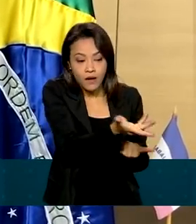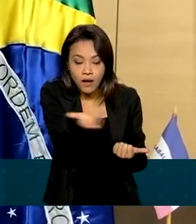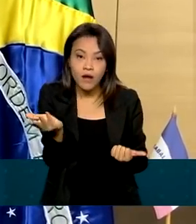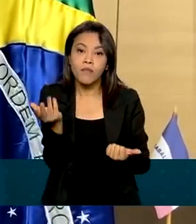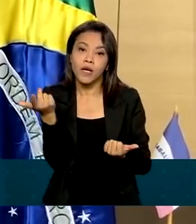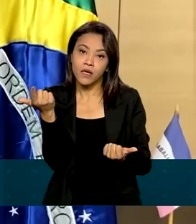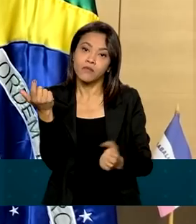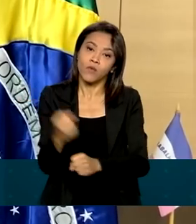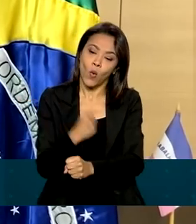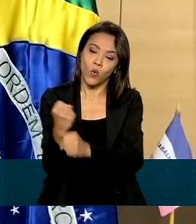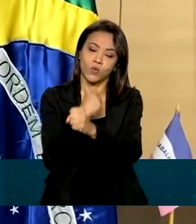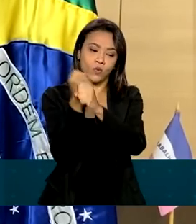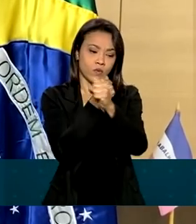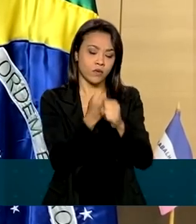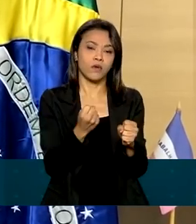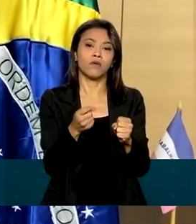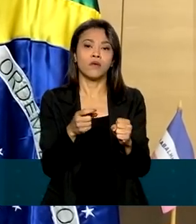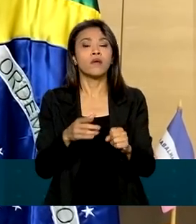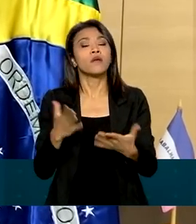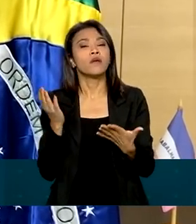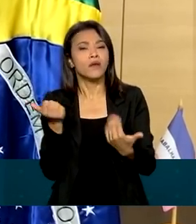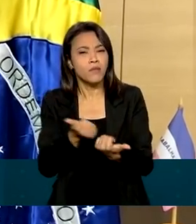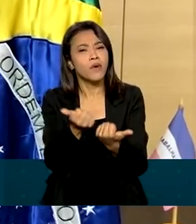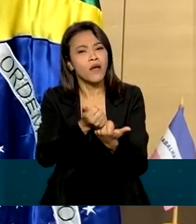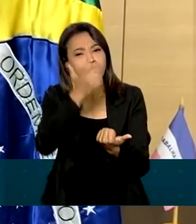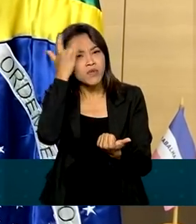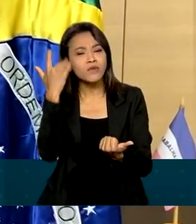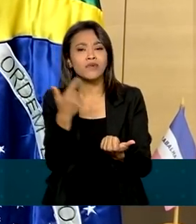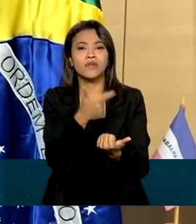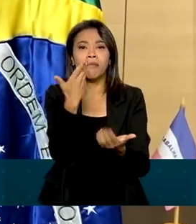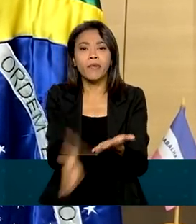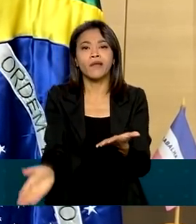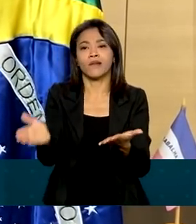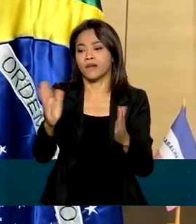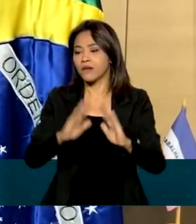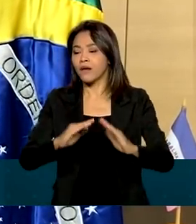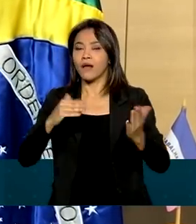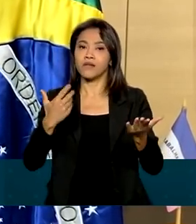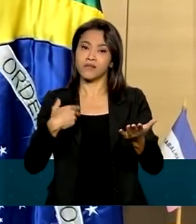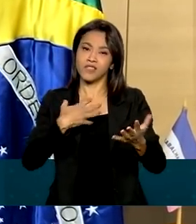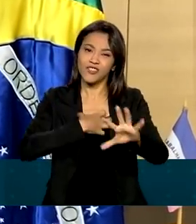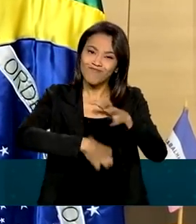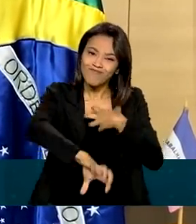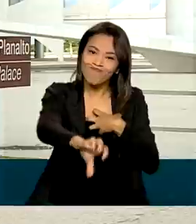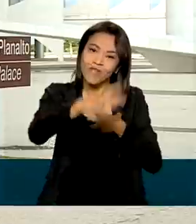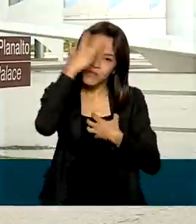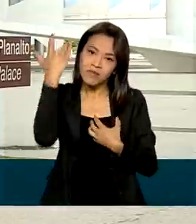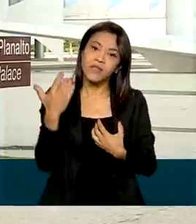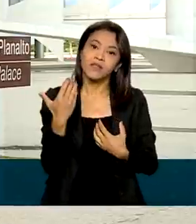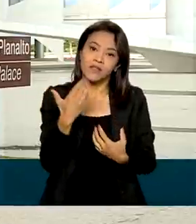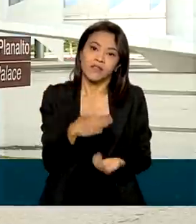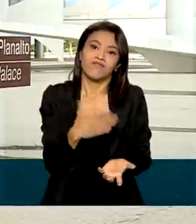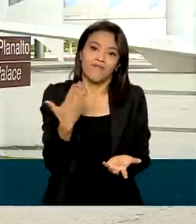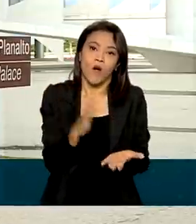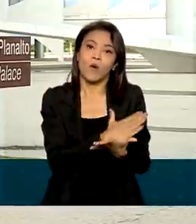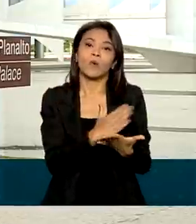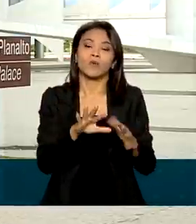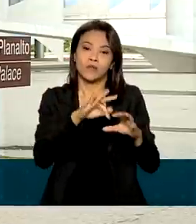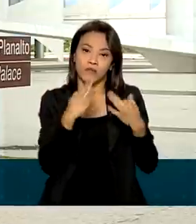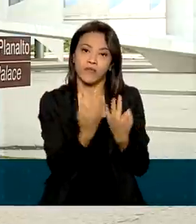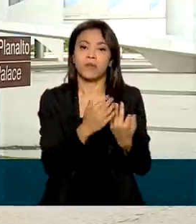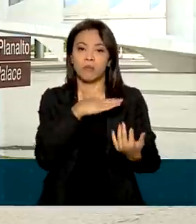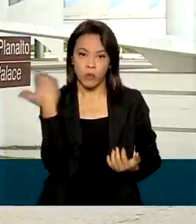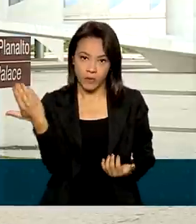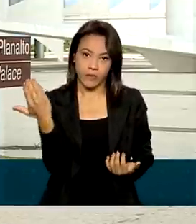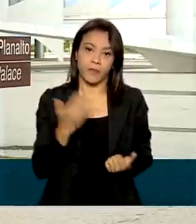reconstrução e o apoio aos desabrigados e, ao mesmo tempo, a solidariedade para as famílias inutadas. O presidente Jair Bolsonaro